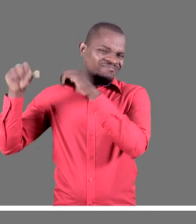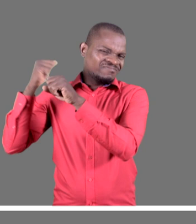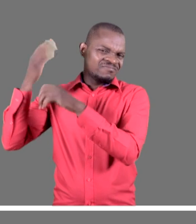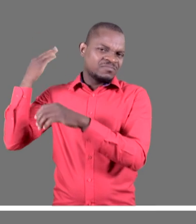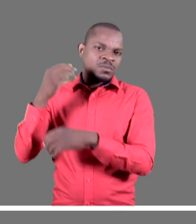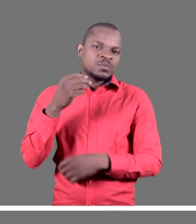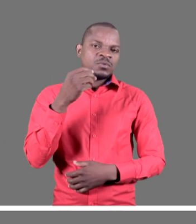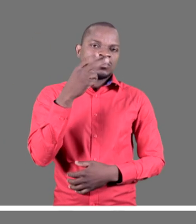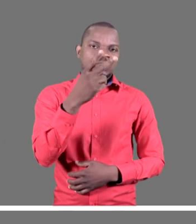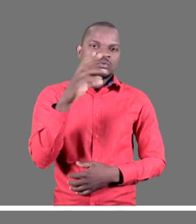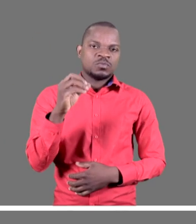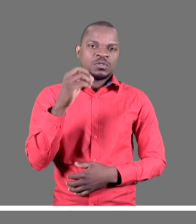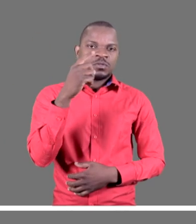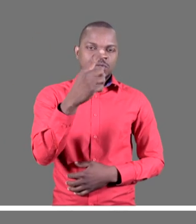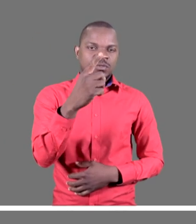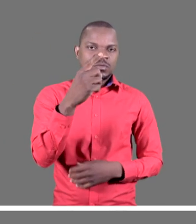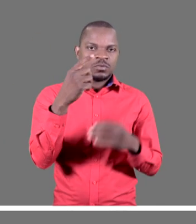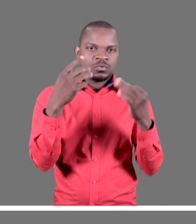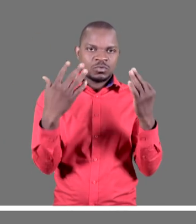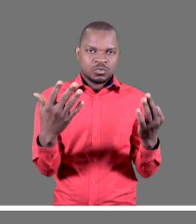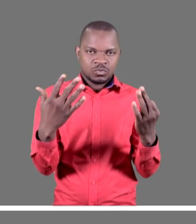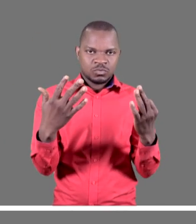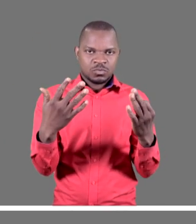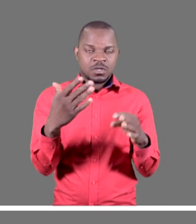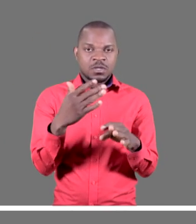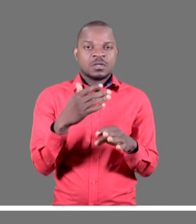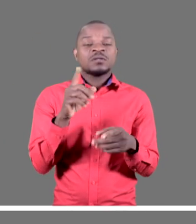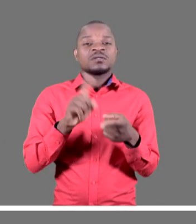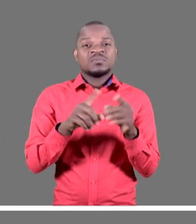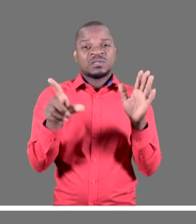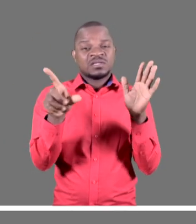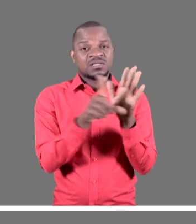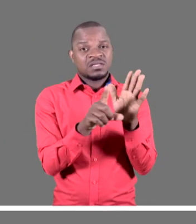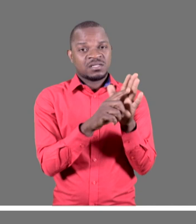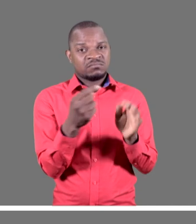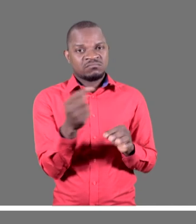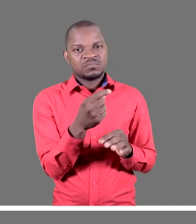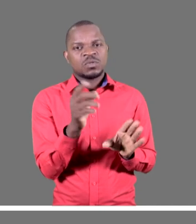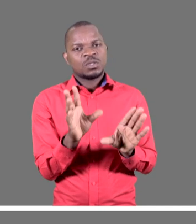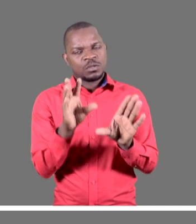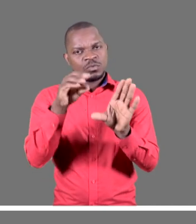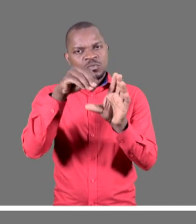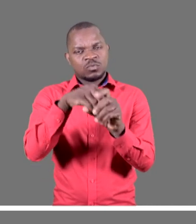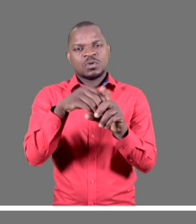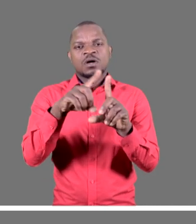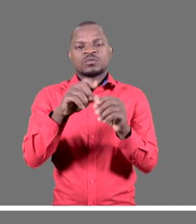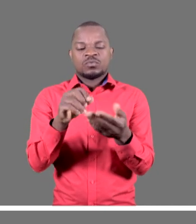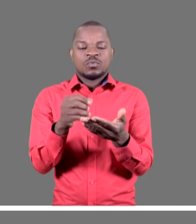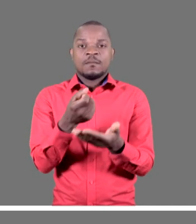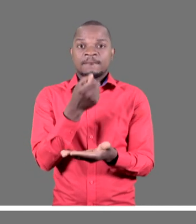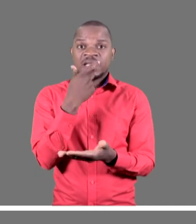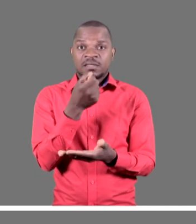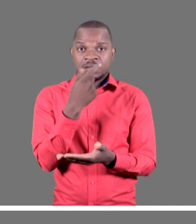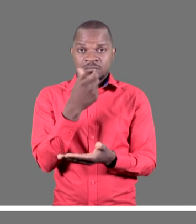a lei 93, que é uma medida de 31 de dezembro, que inclui nos medicamentos,